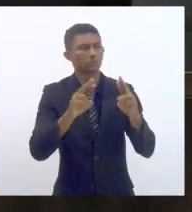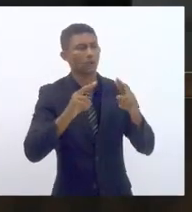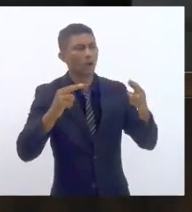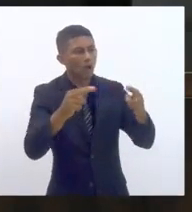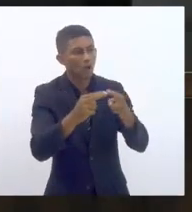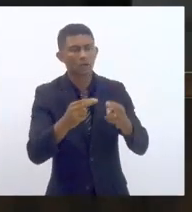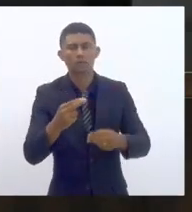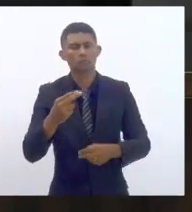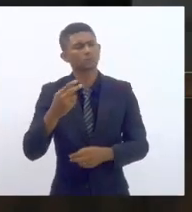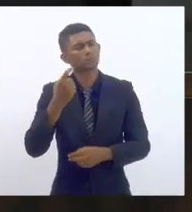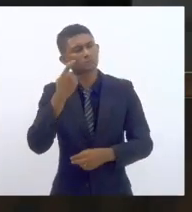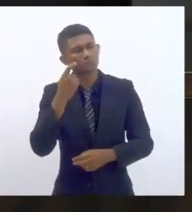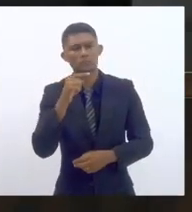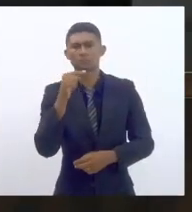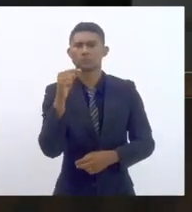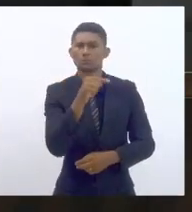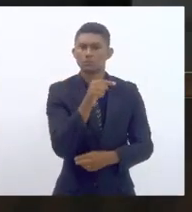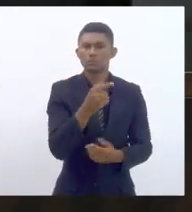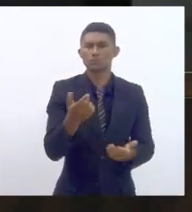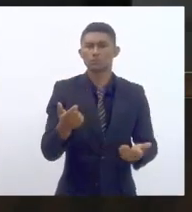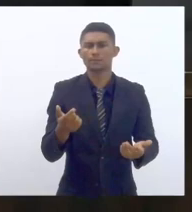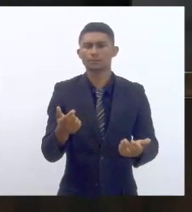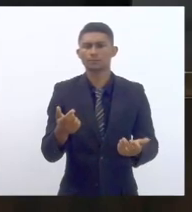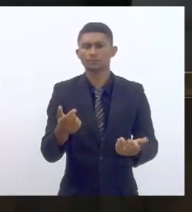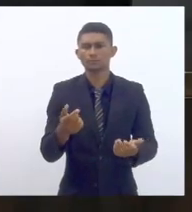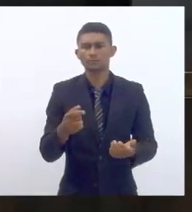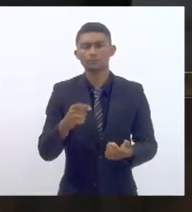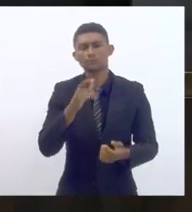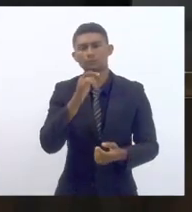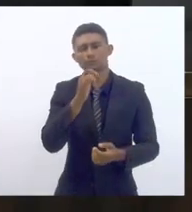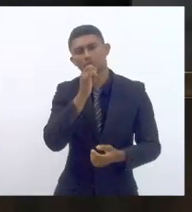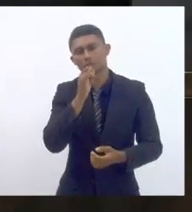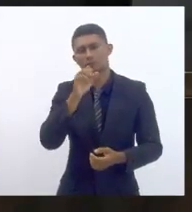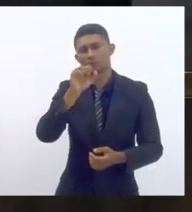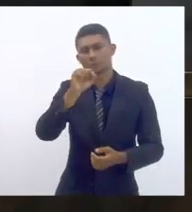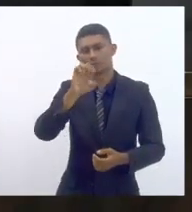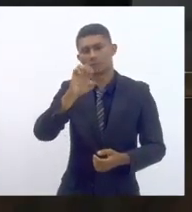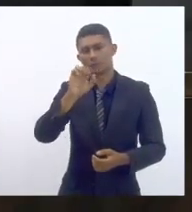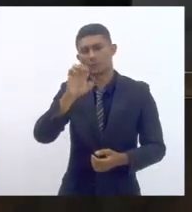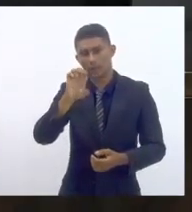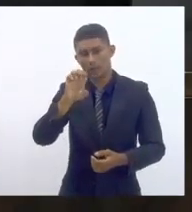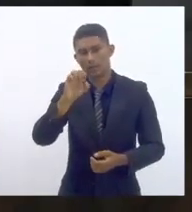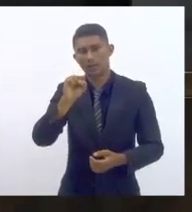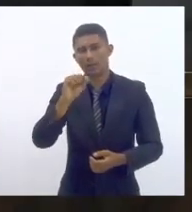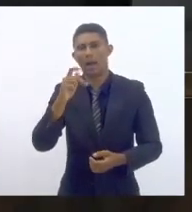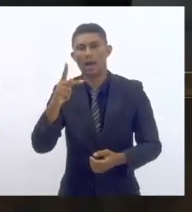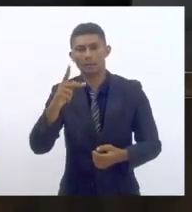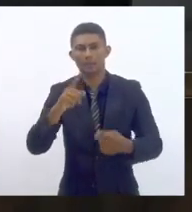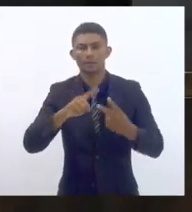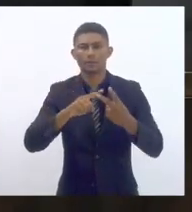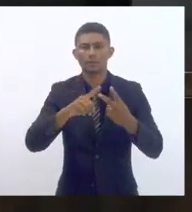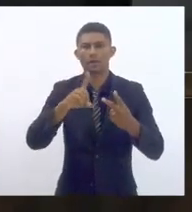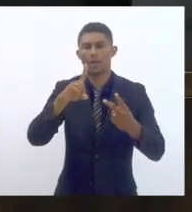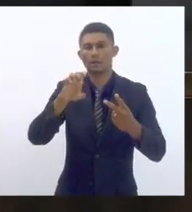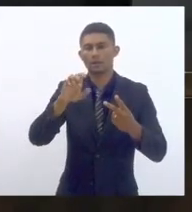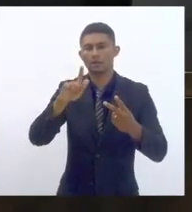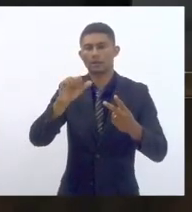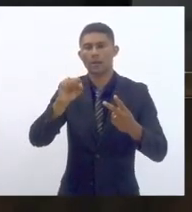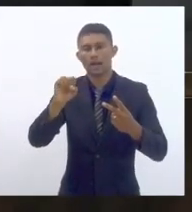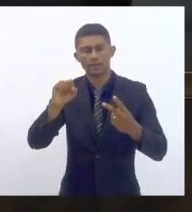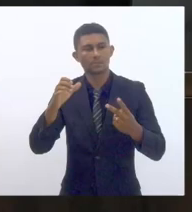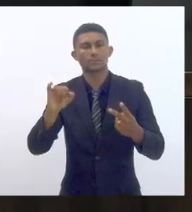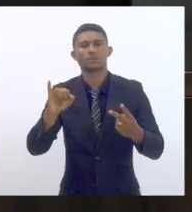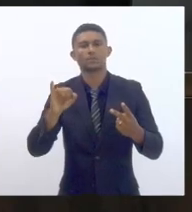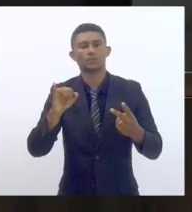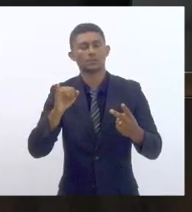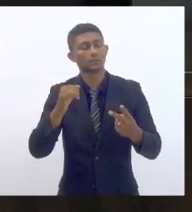aos impactos, por exemplo, da CEAP e do DEGAS. Nós ainda estamos negociando em